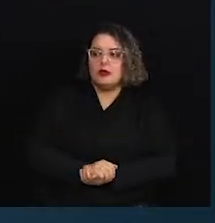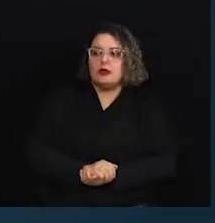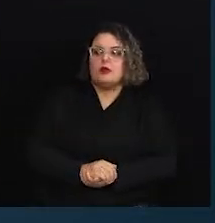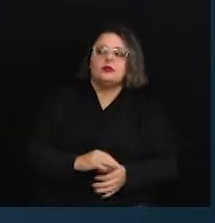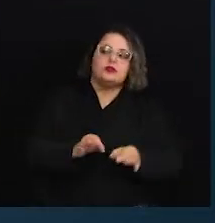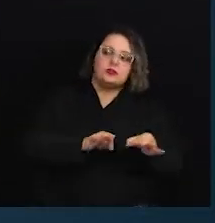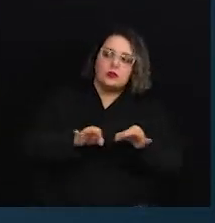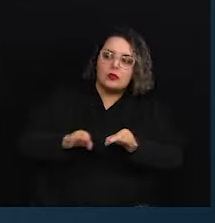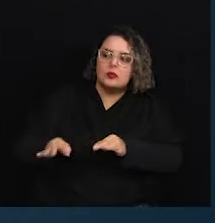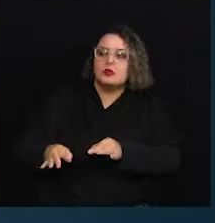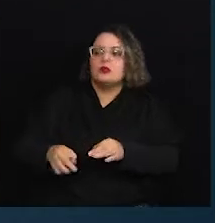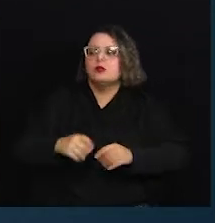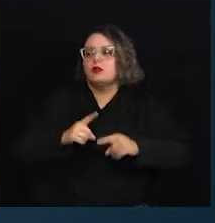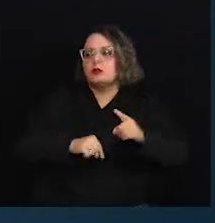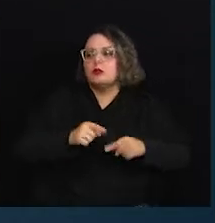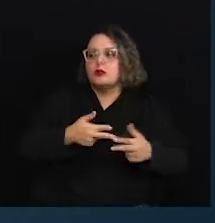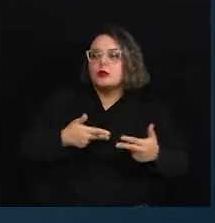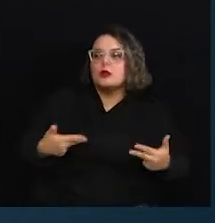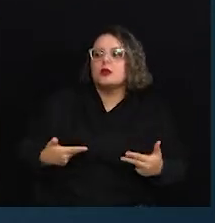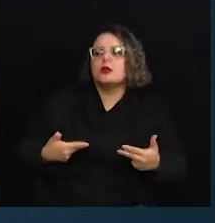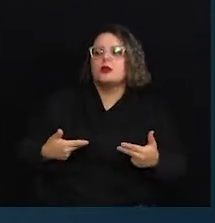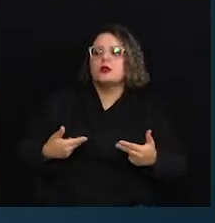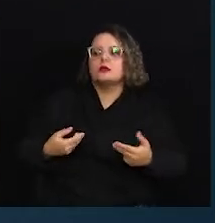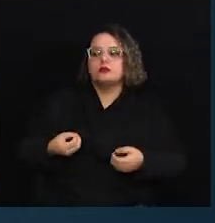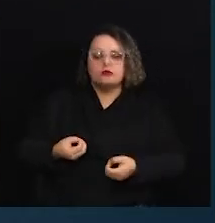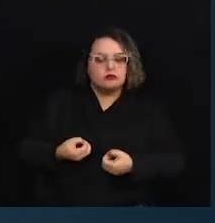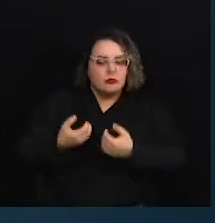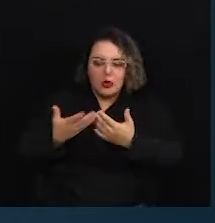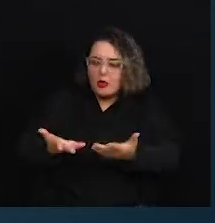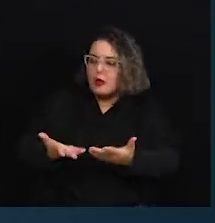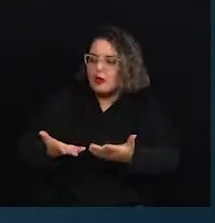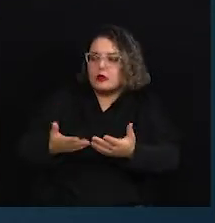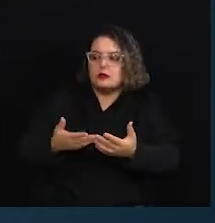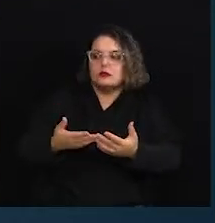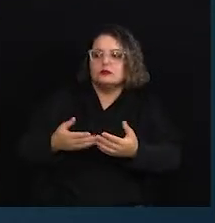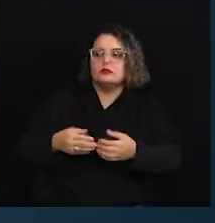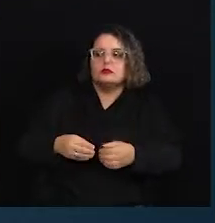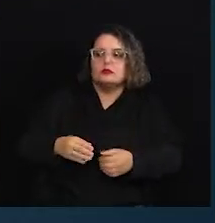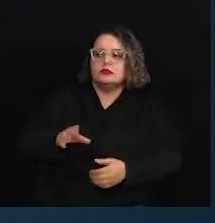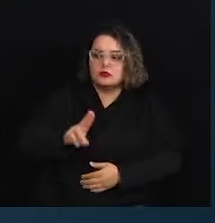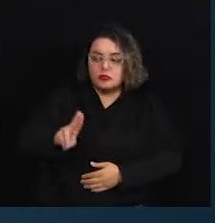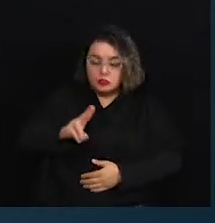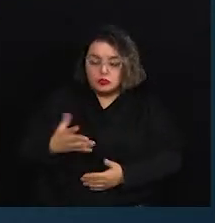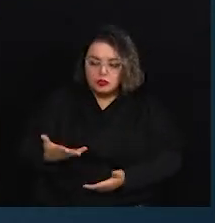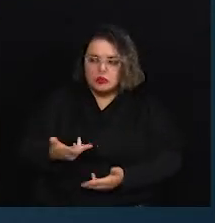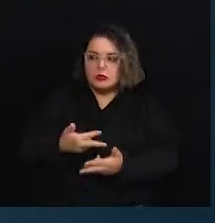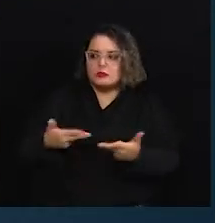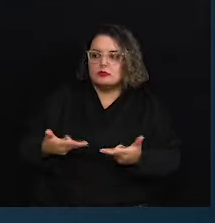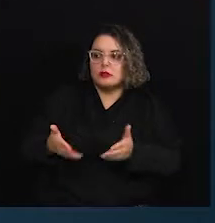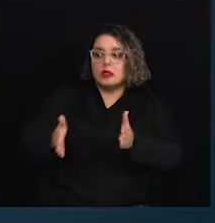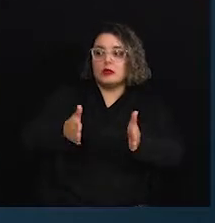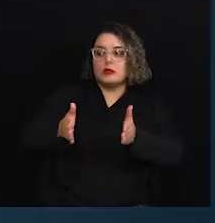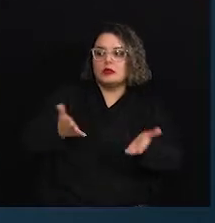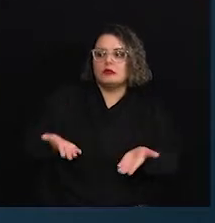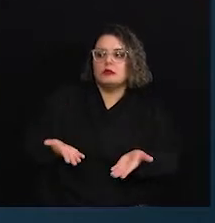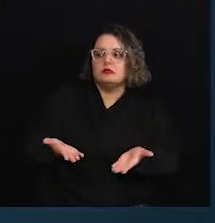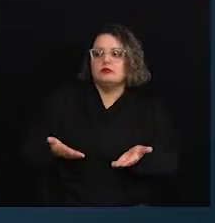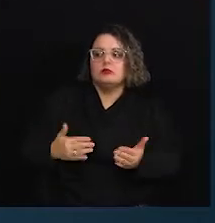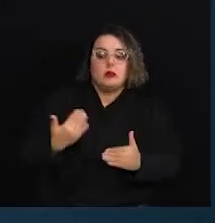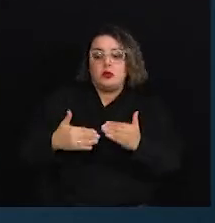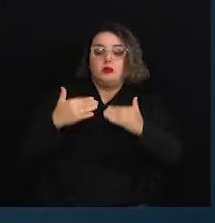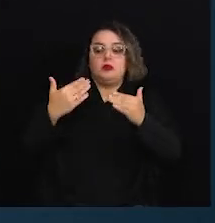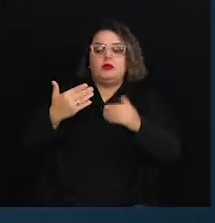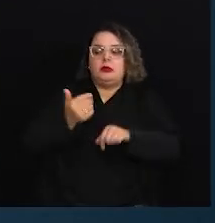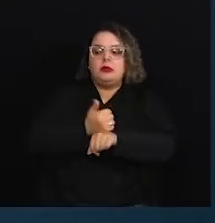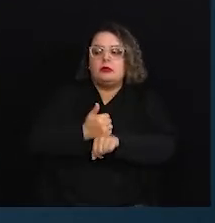tocando novos projetos, novos produtos, implementação de coisas no mercado. E aí chegou um momento que eu não evoluía